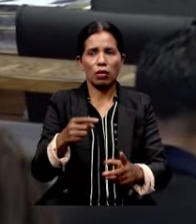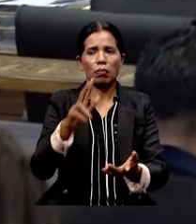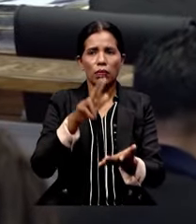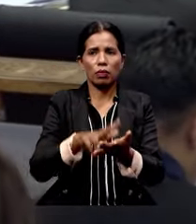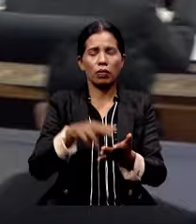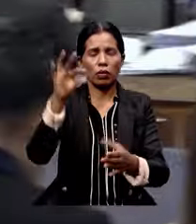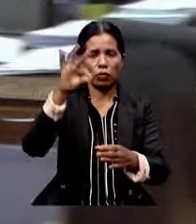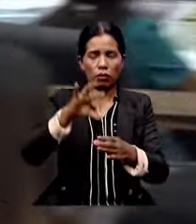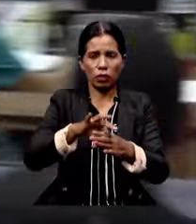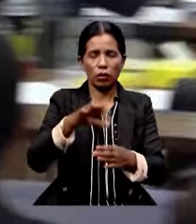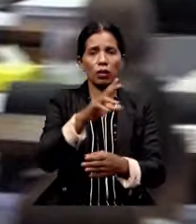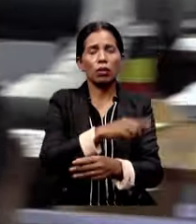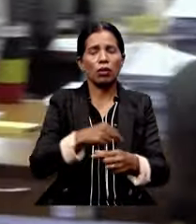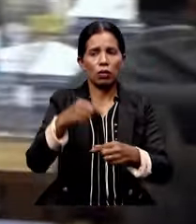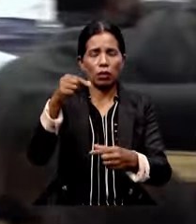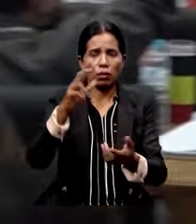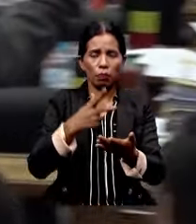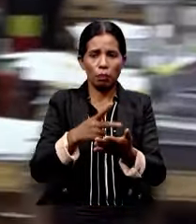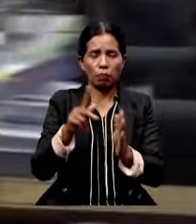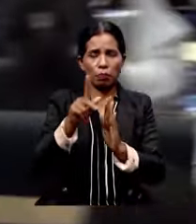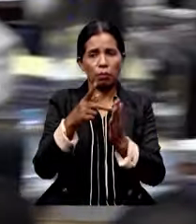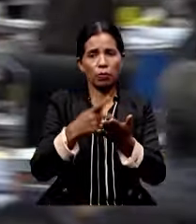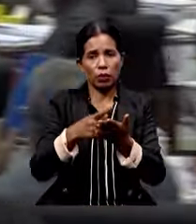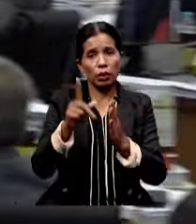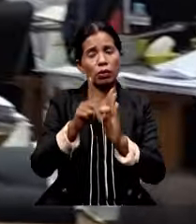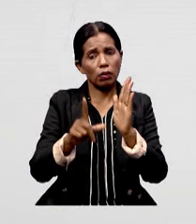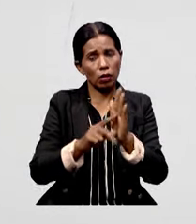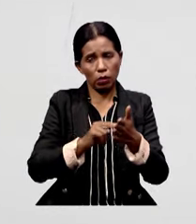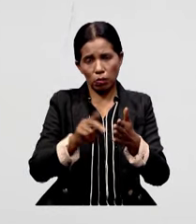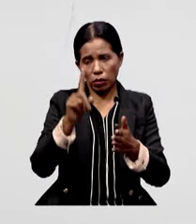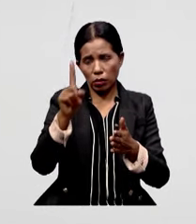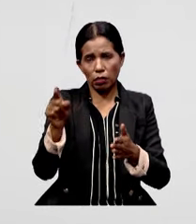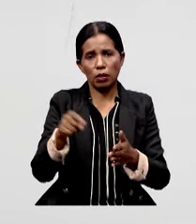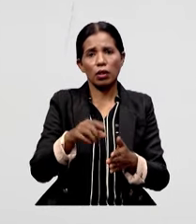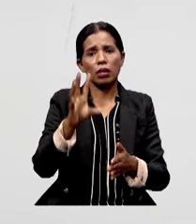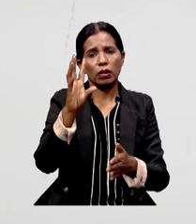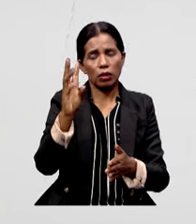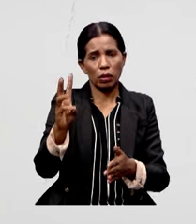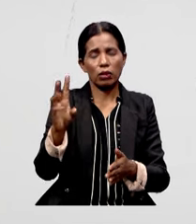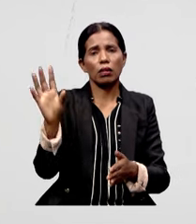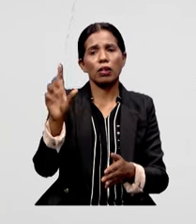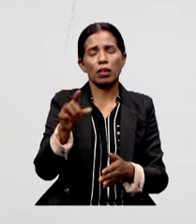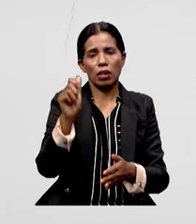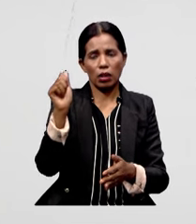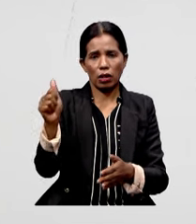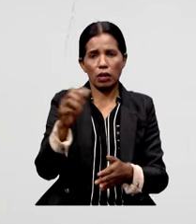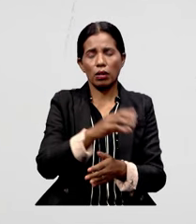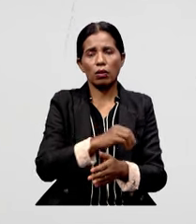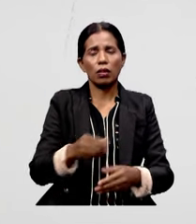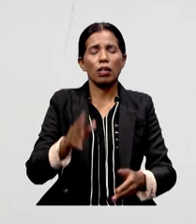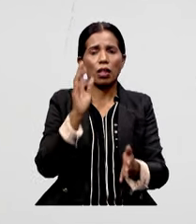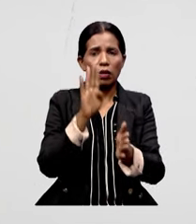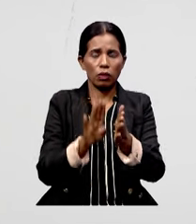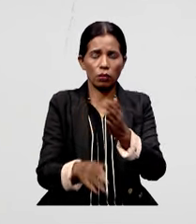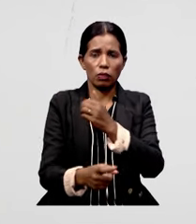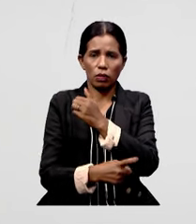e a votação final global do projeto lei número IDA, para sexto, a linha A, procedimento, concessão indulto, para